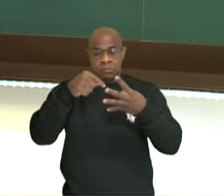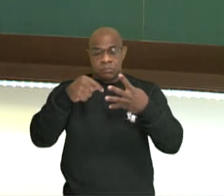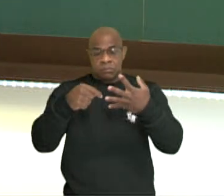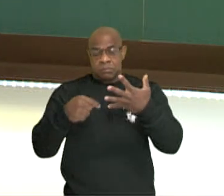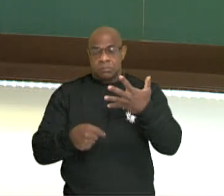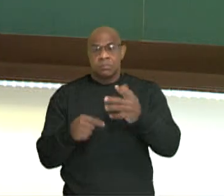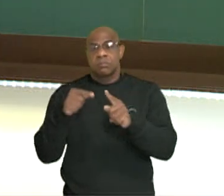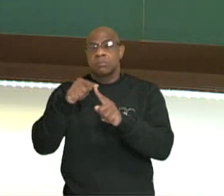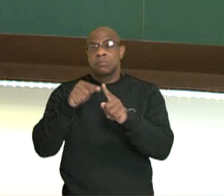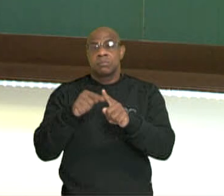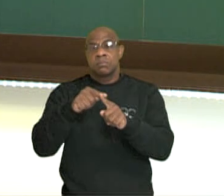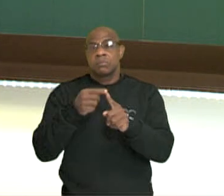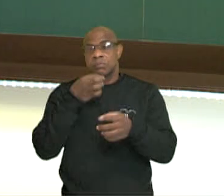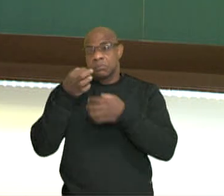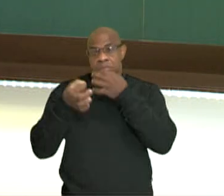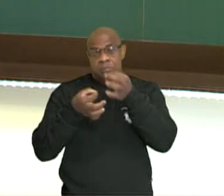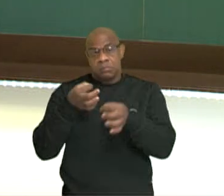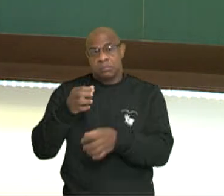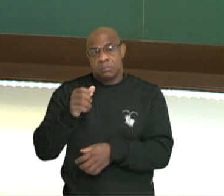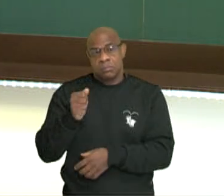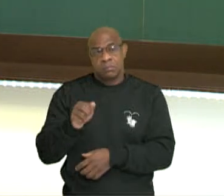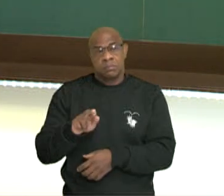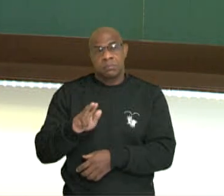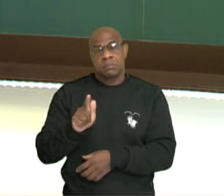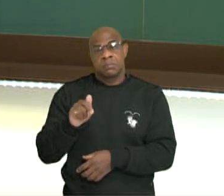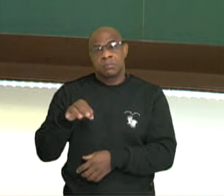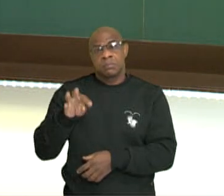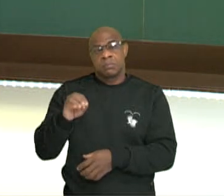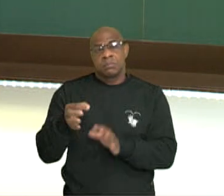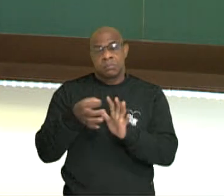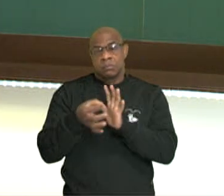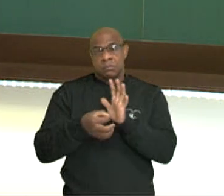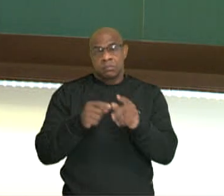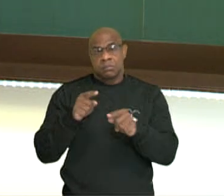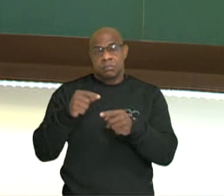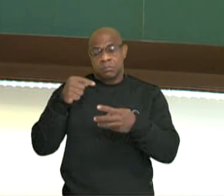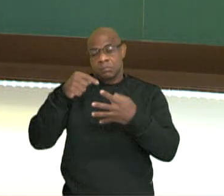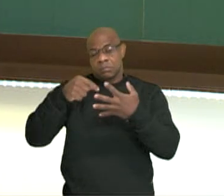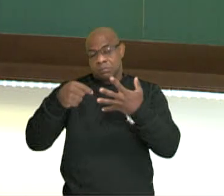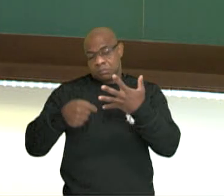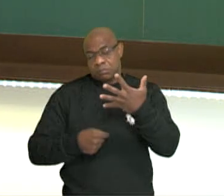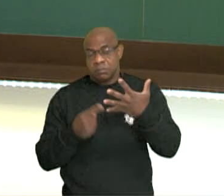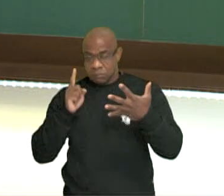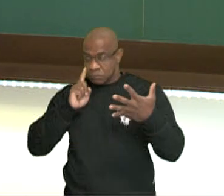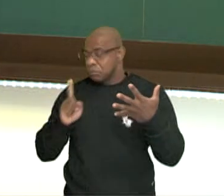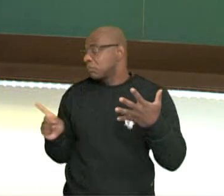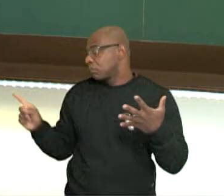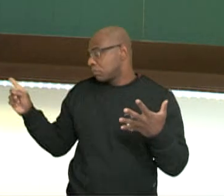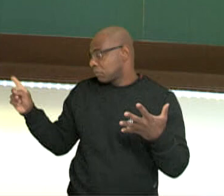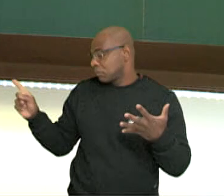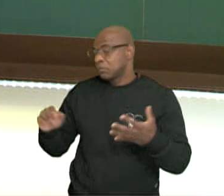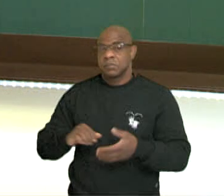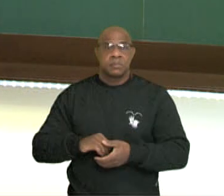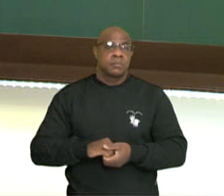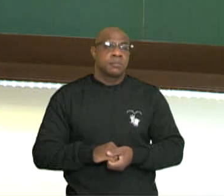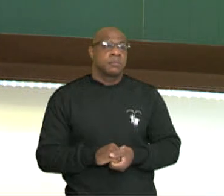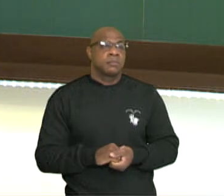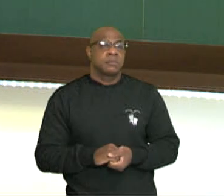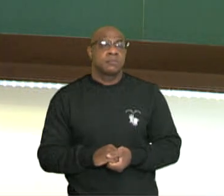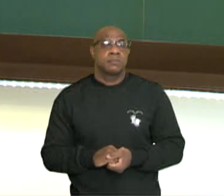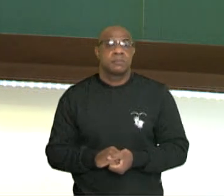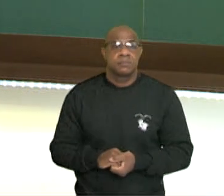dos tipos de argumento. Se você colocou, por exemplo, o argumento de ilustração, né? Se você coloca um argumento